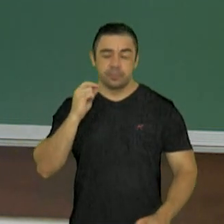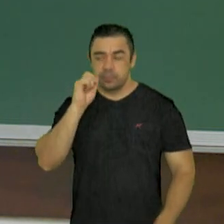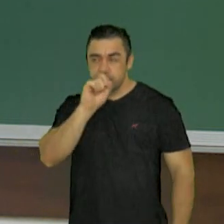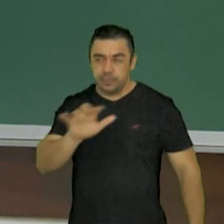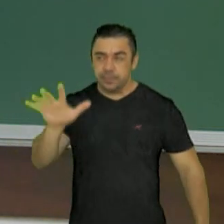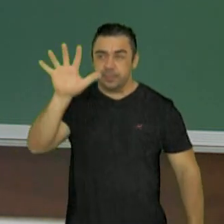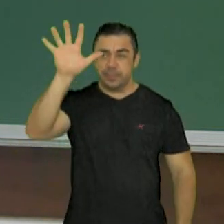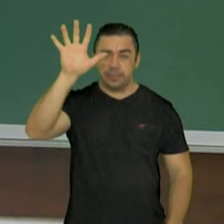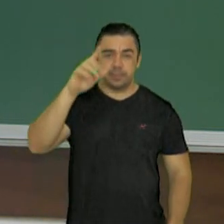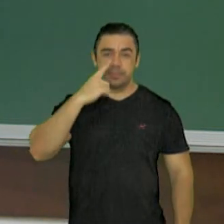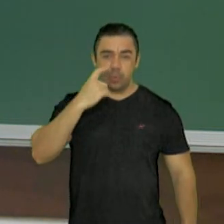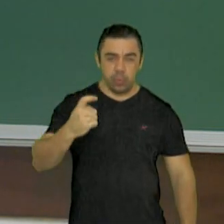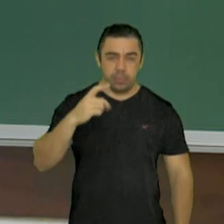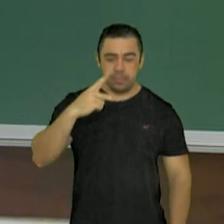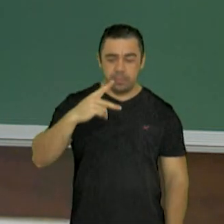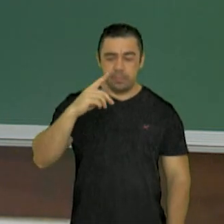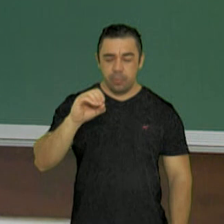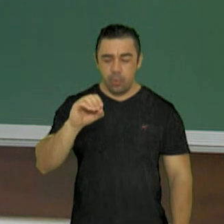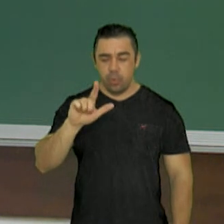é uma das